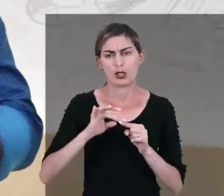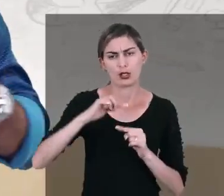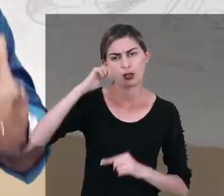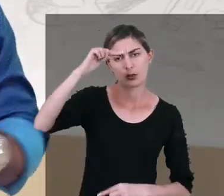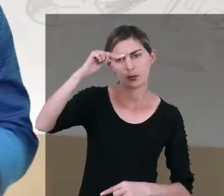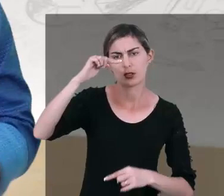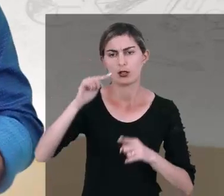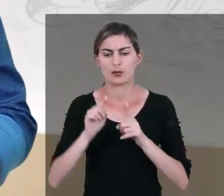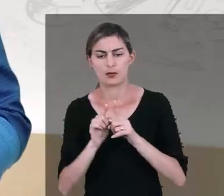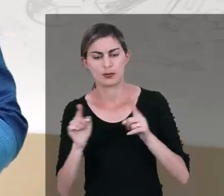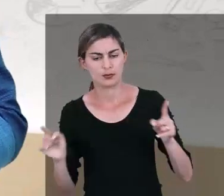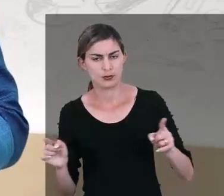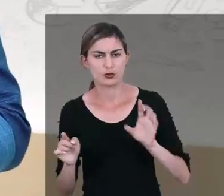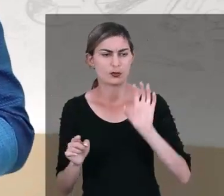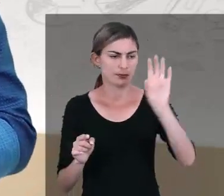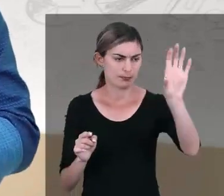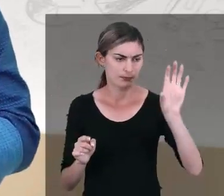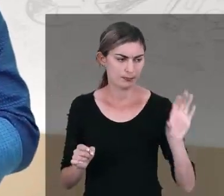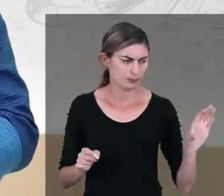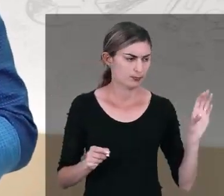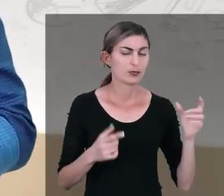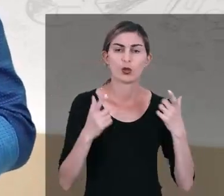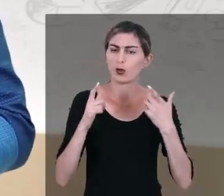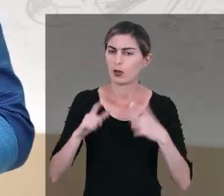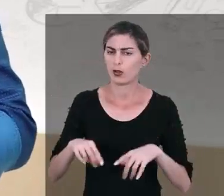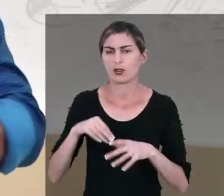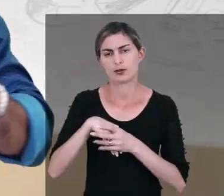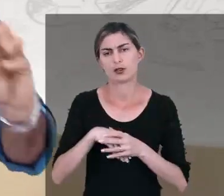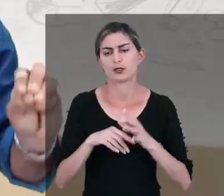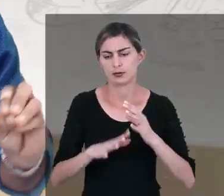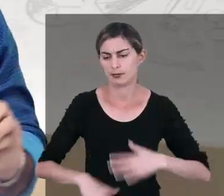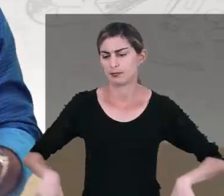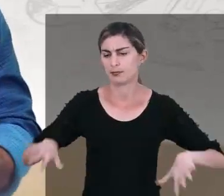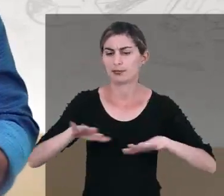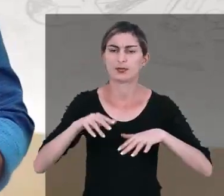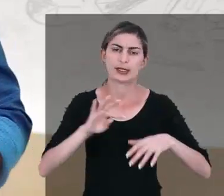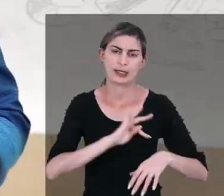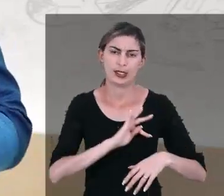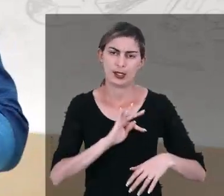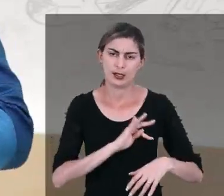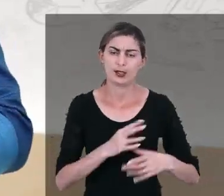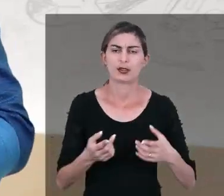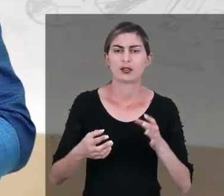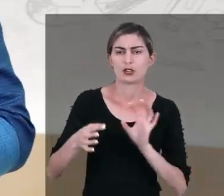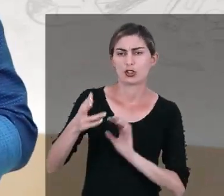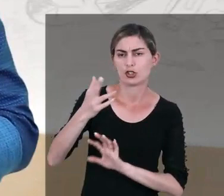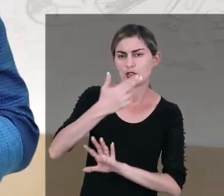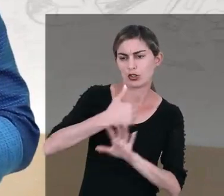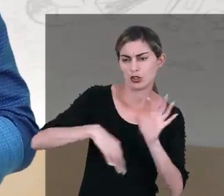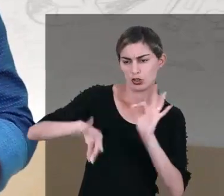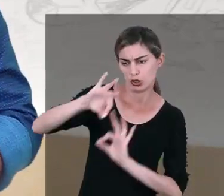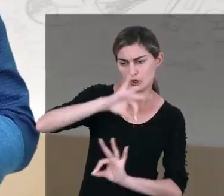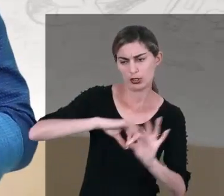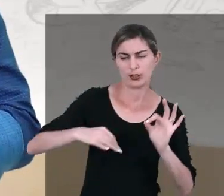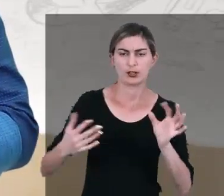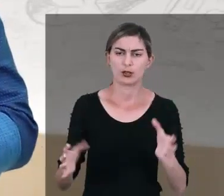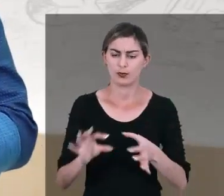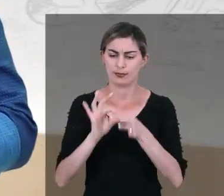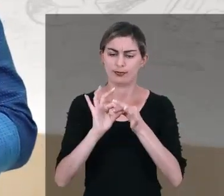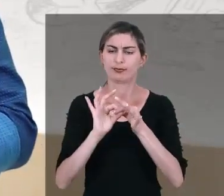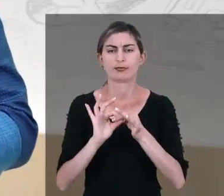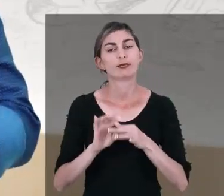tamanhos, medidas e posições dentro do espaço. Então a parte técnica e a parte estética são amigas nesse processo todo,